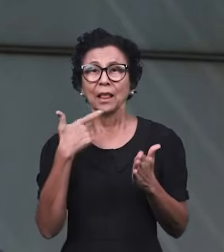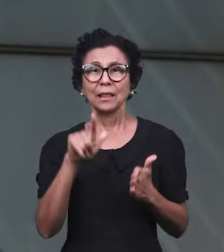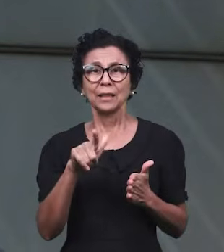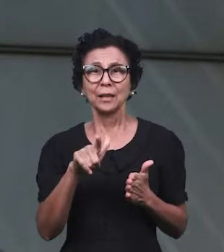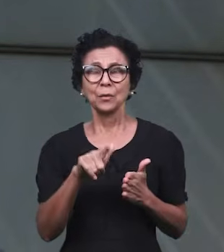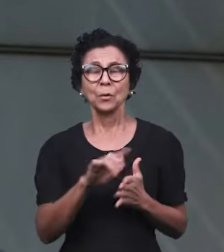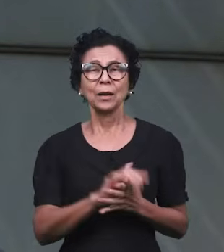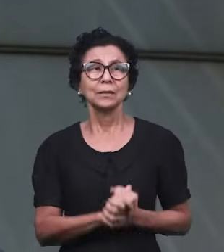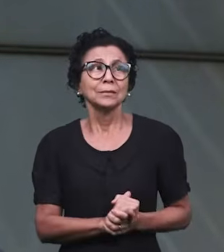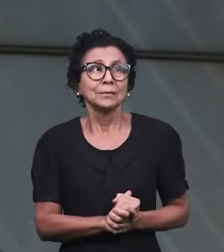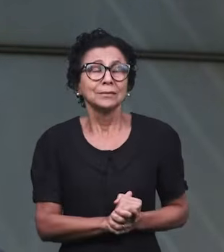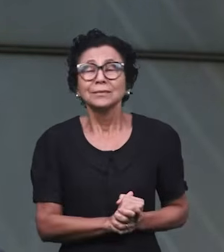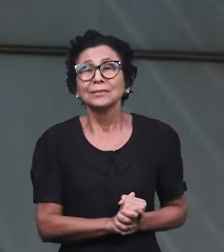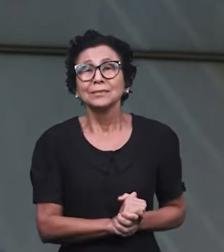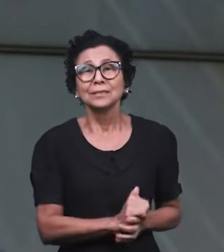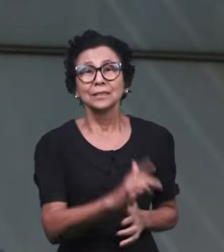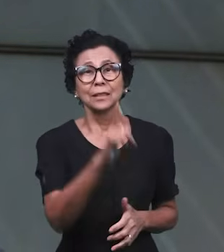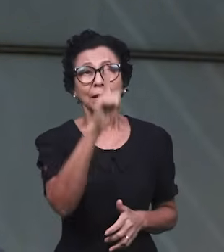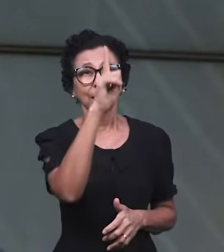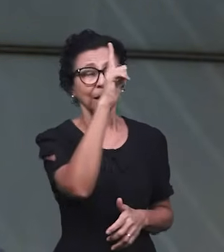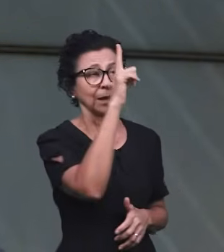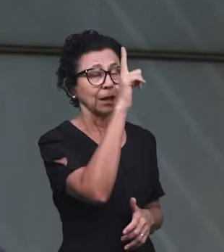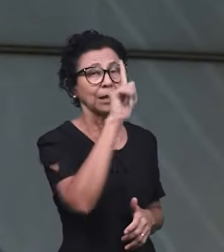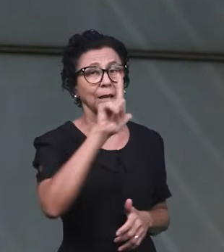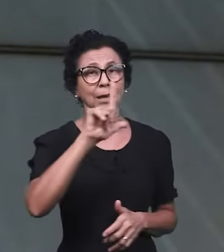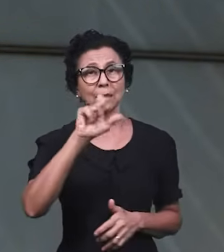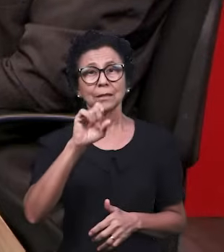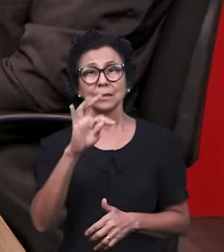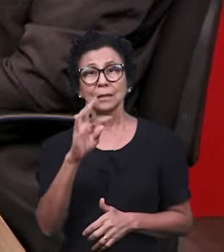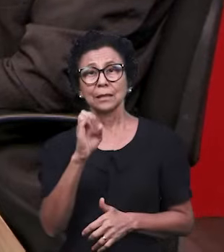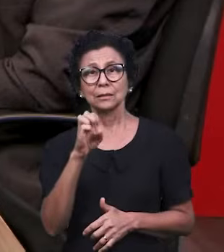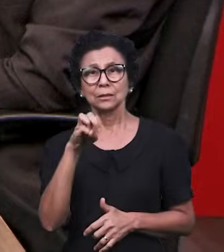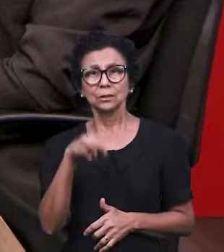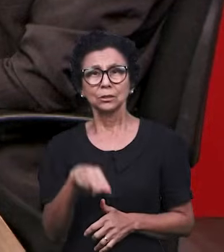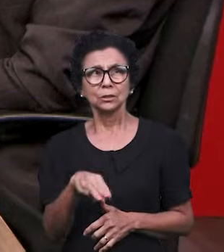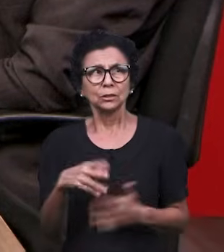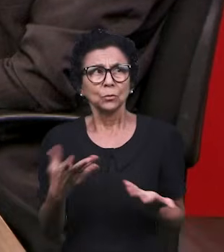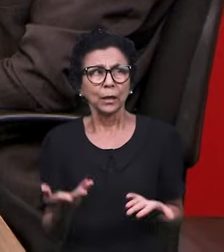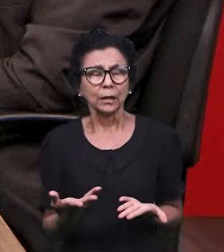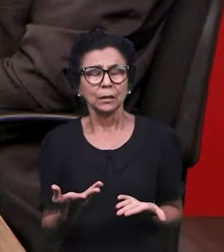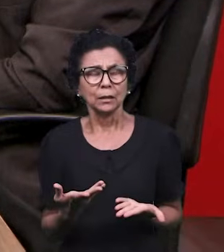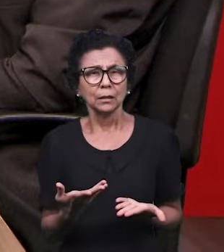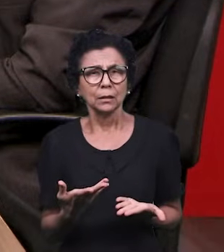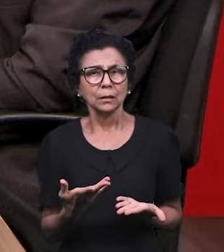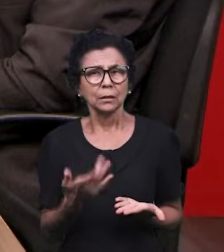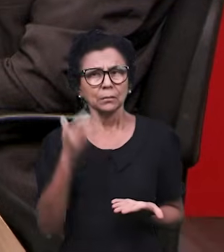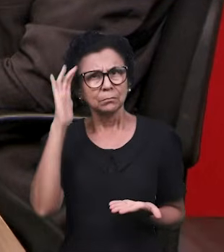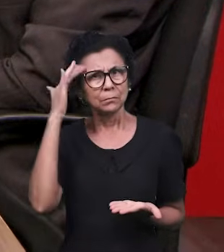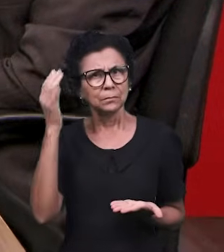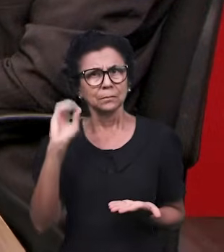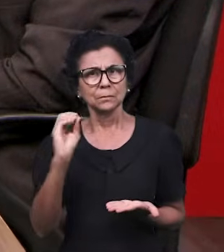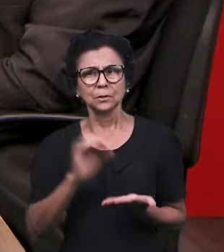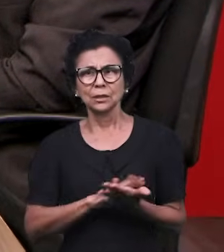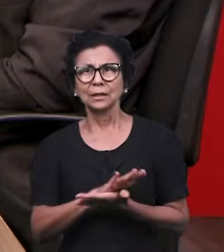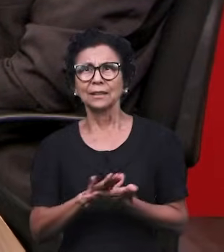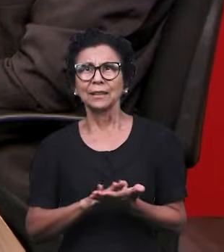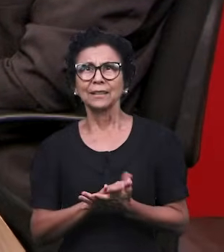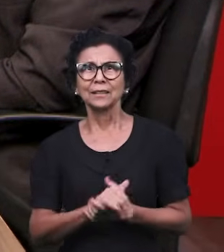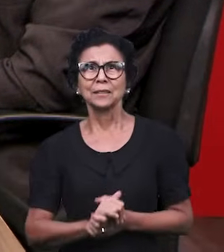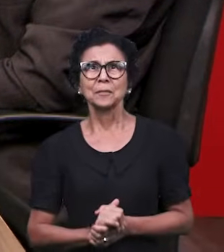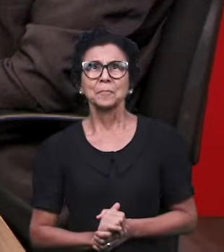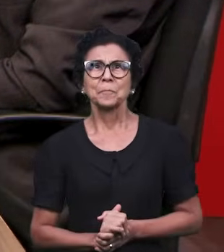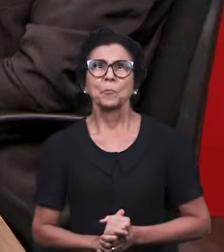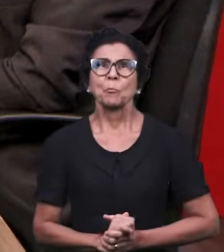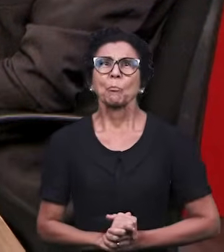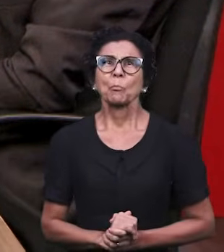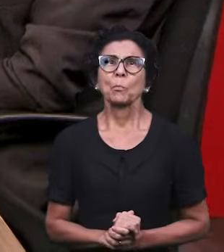lá, ninguém entendia nada, né? E houve uma curiosidade, apenas uma curiosidade, porque